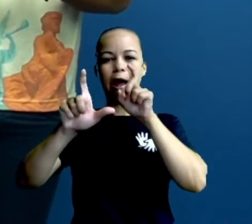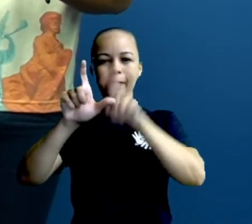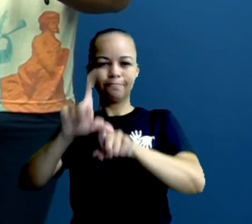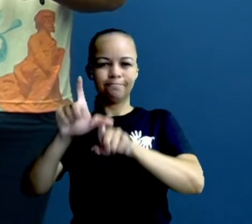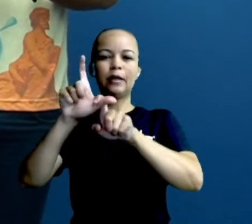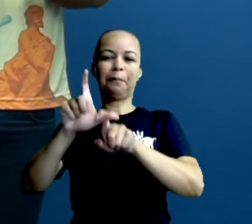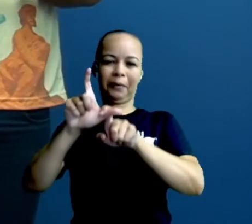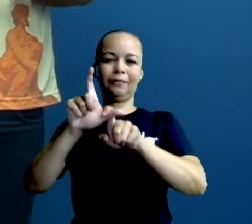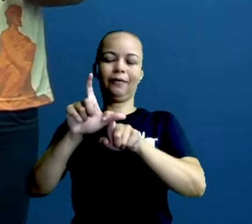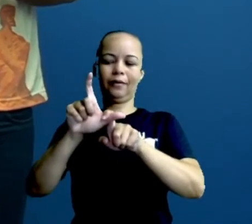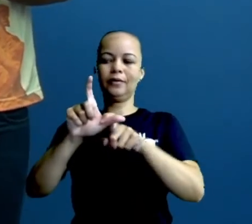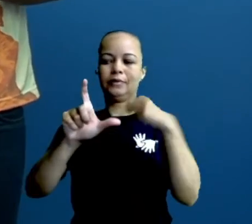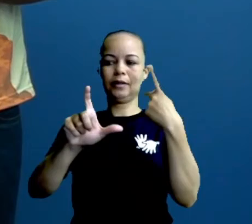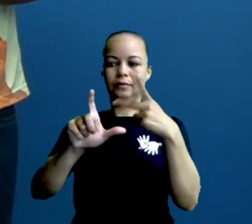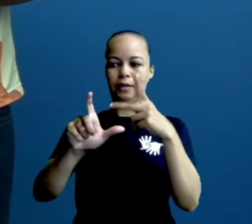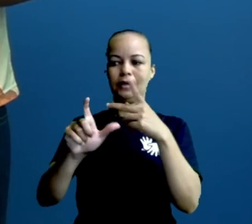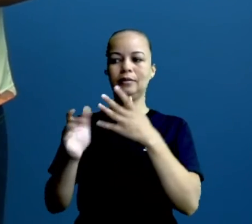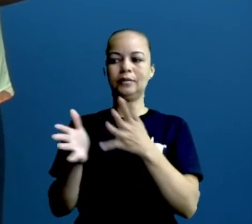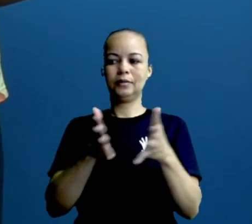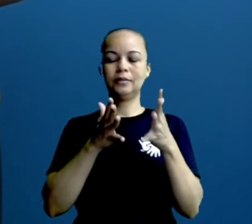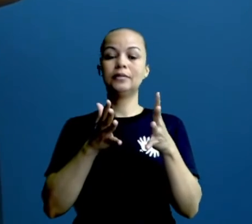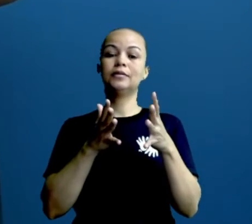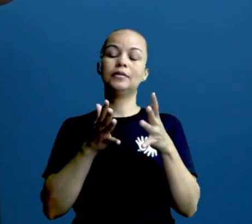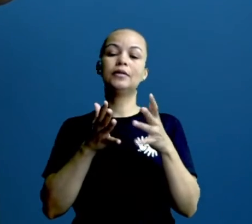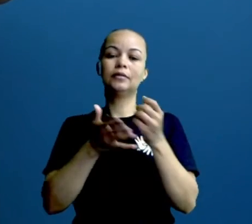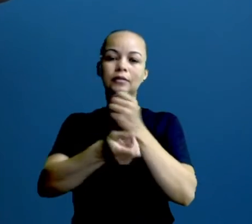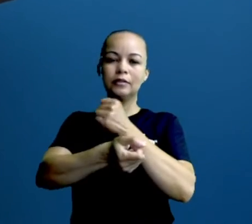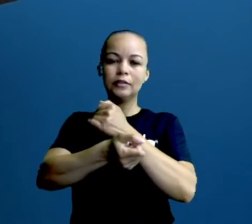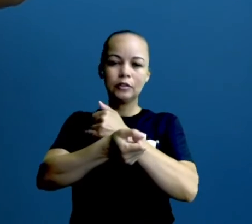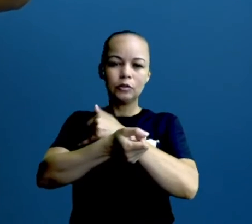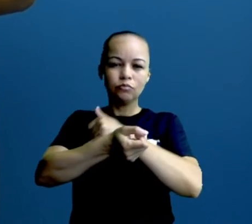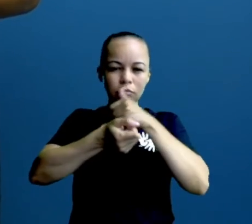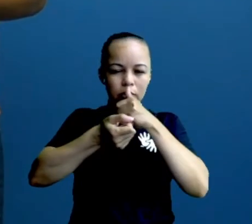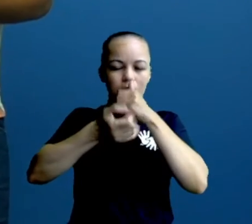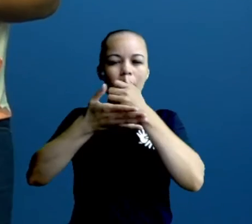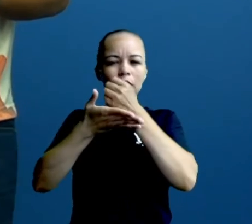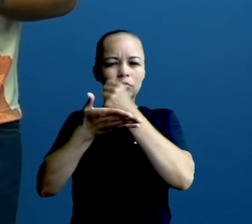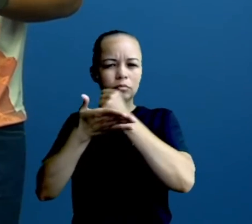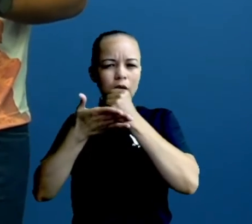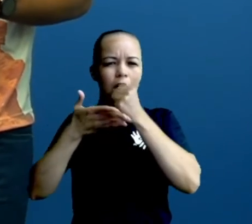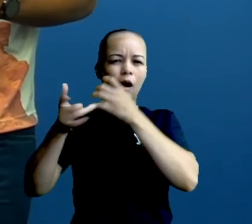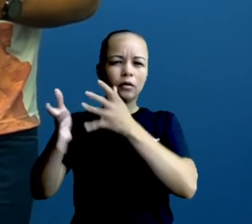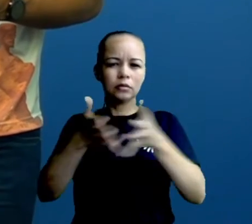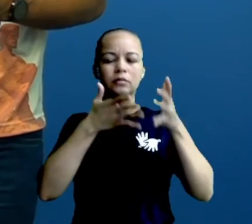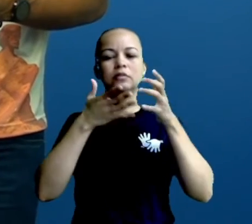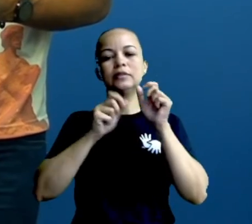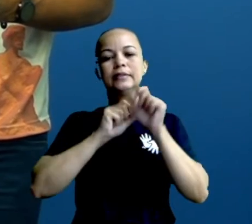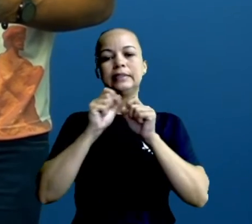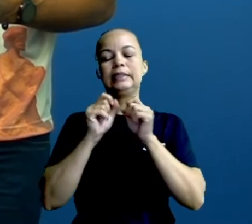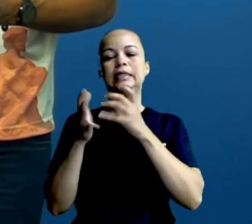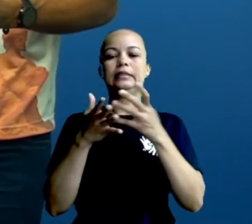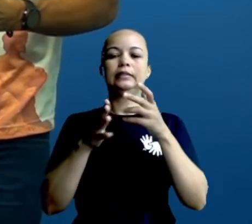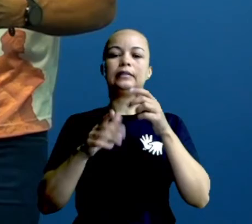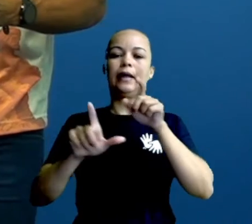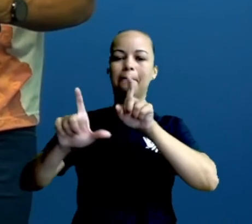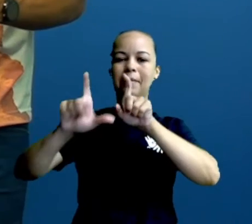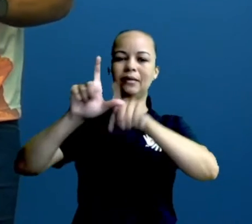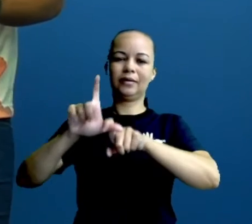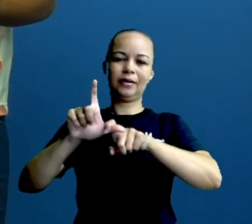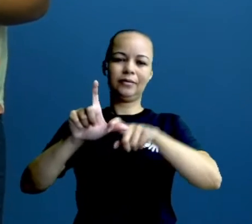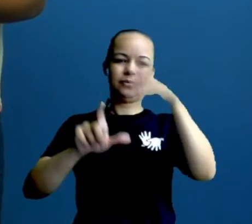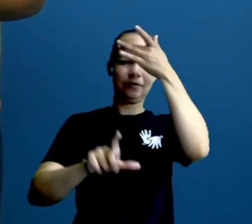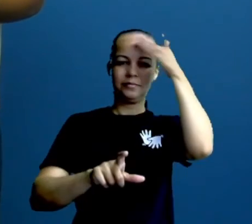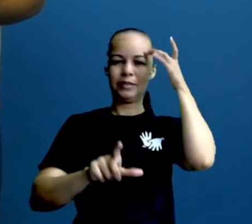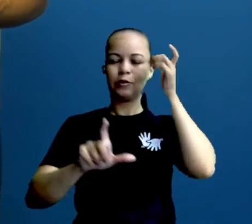certo? Geralmente essas drogas ilícitas, elas promovem dependência dessas pessoas, tá certo? Ou